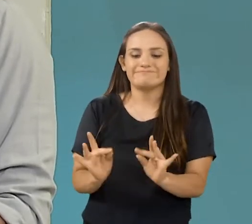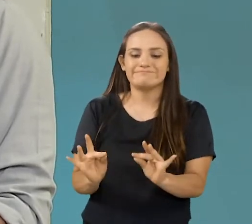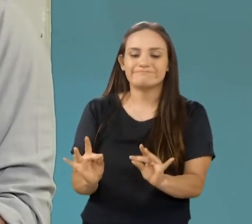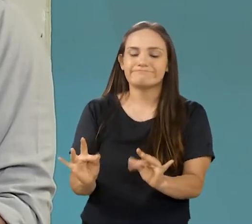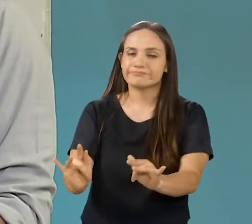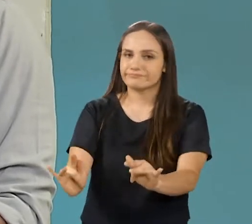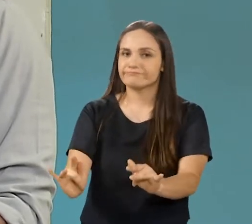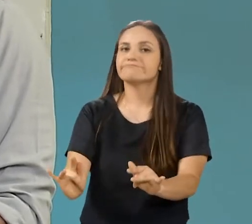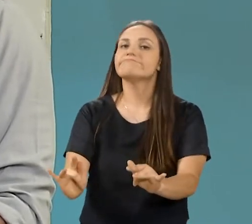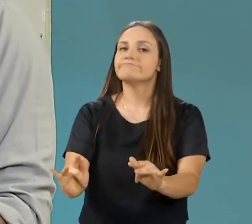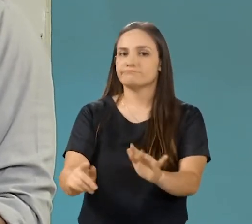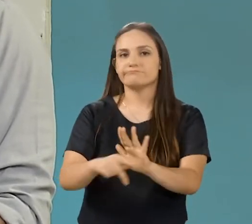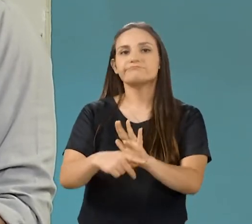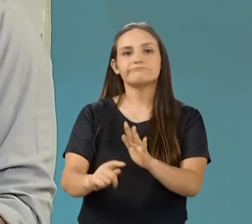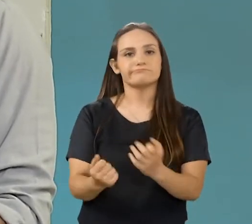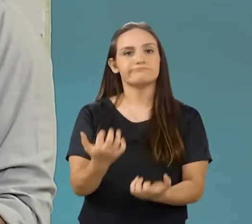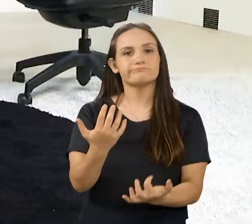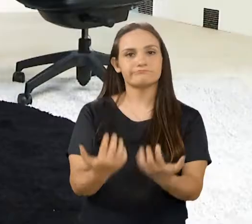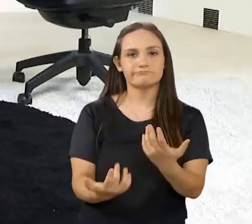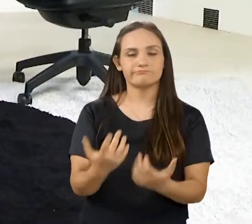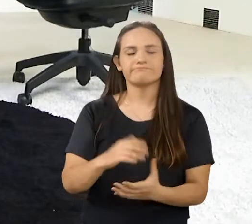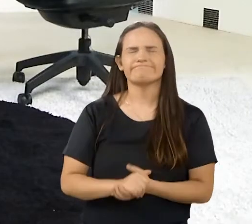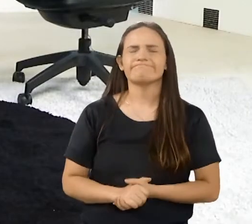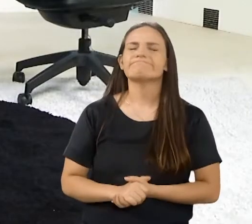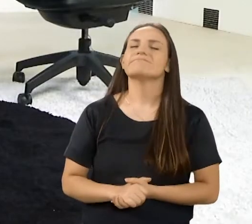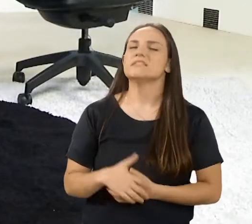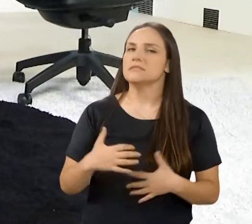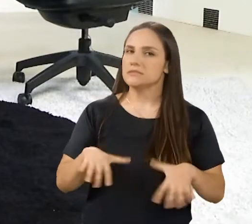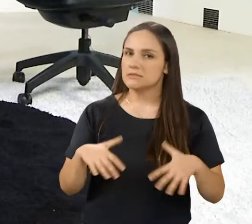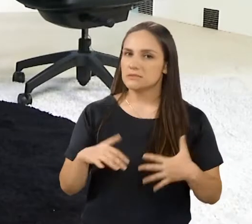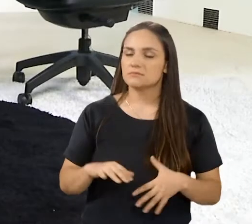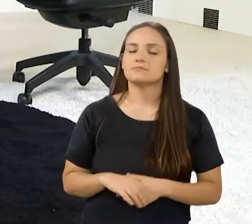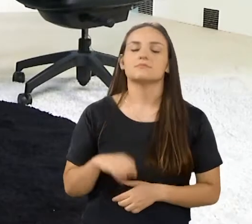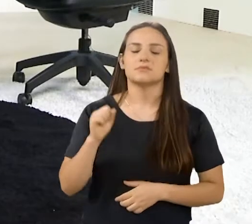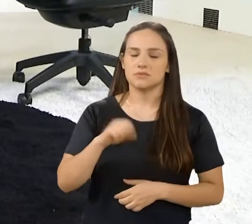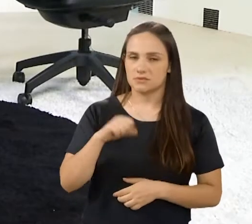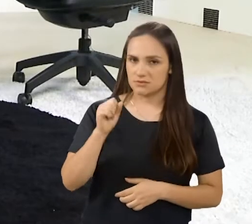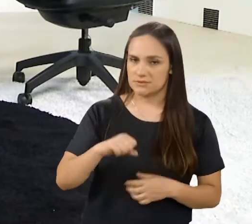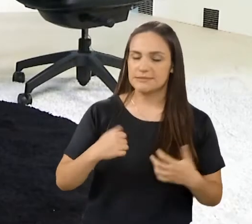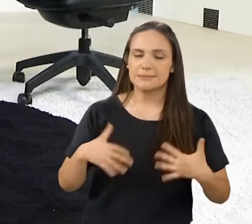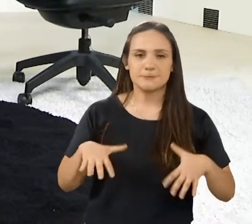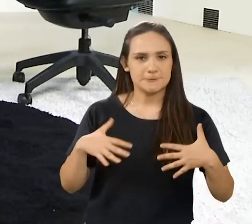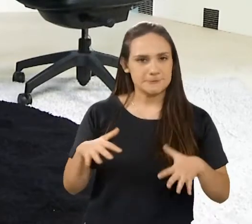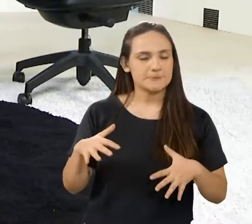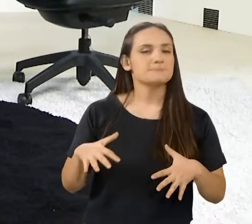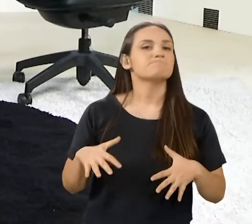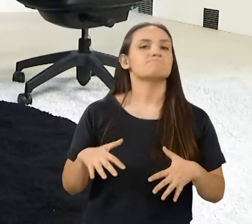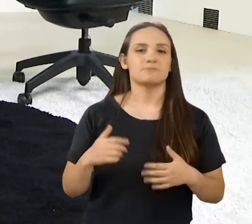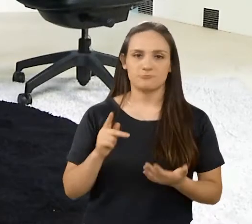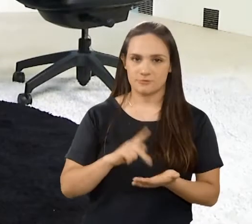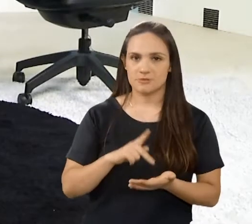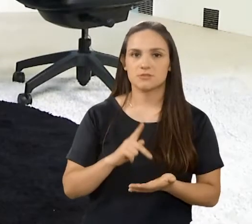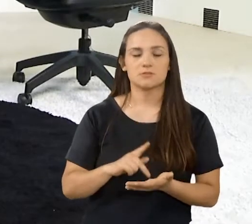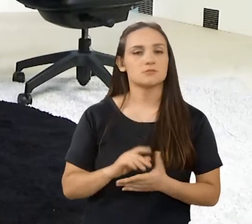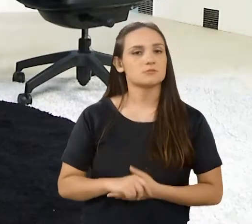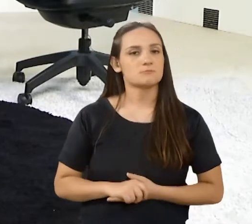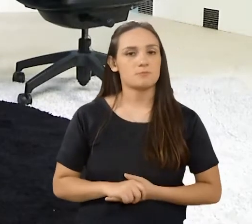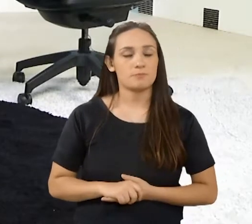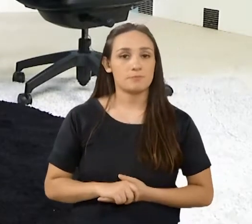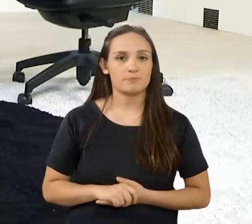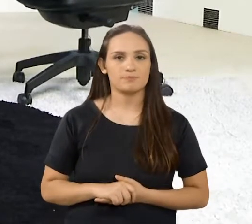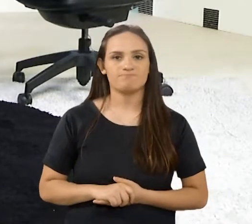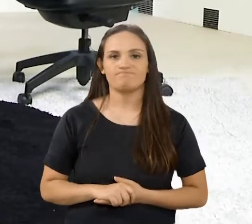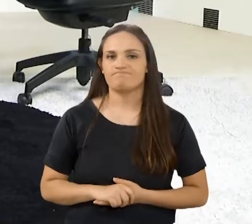foi afetado pelos incêndios. O estrago é muito grande, né? O estrago é muito grande. Então, assim, é